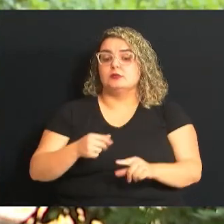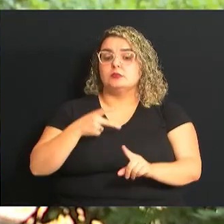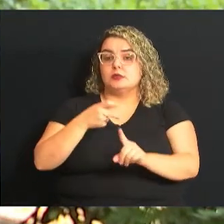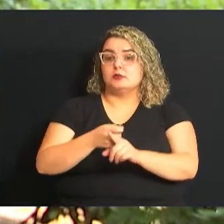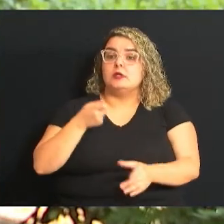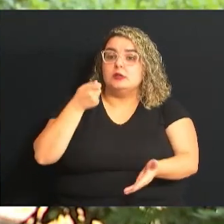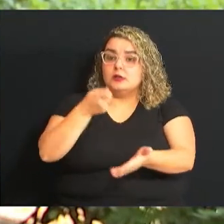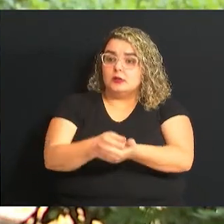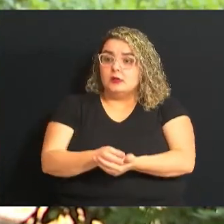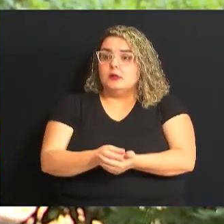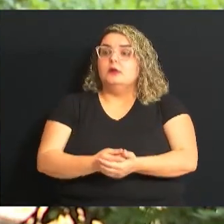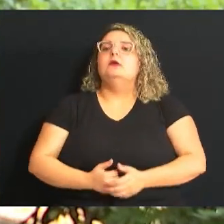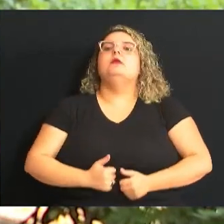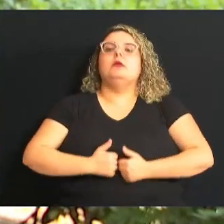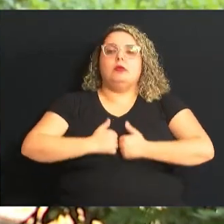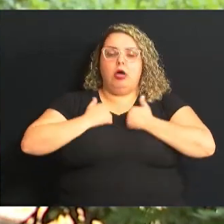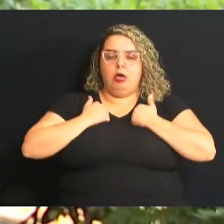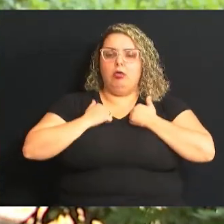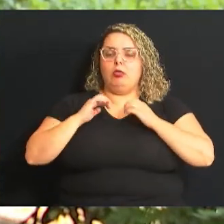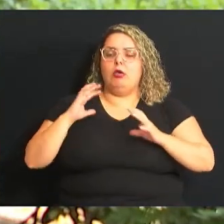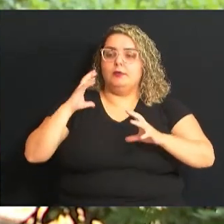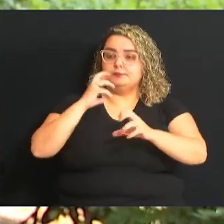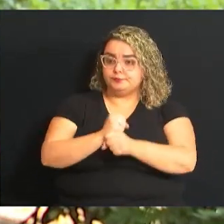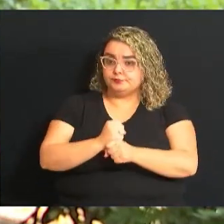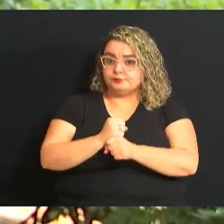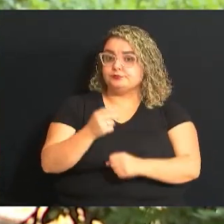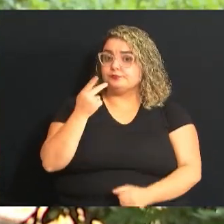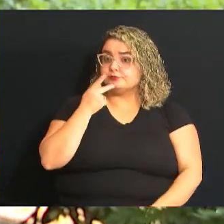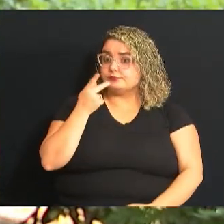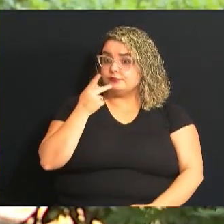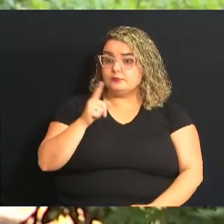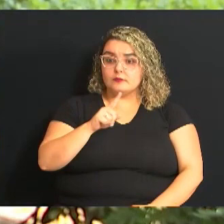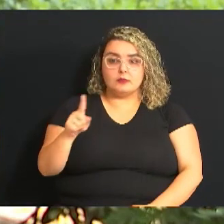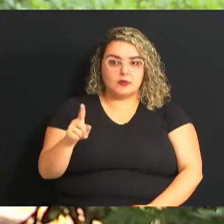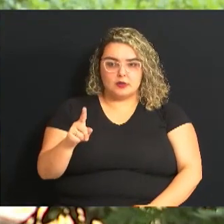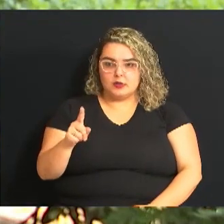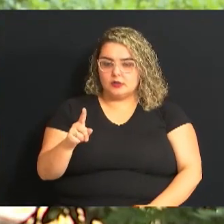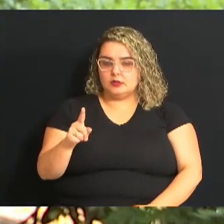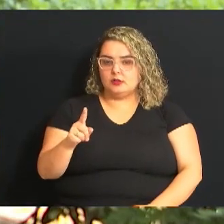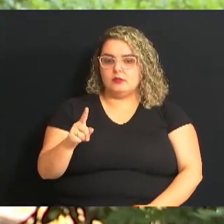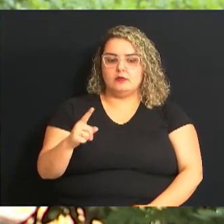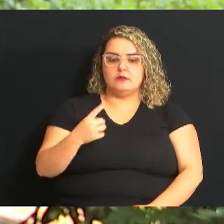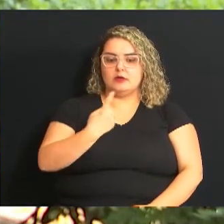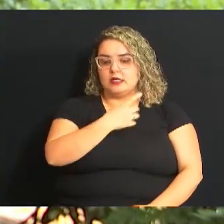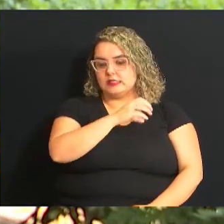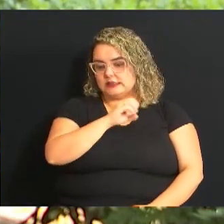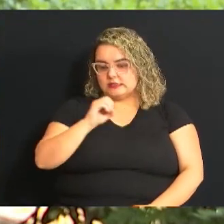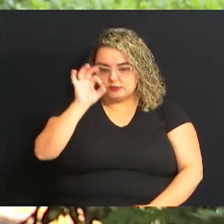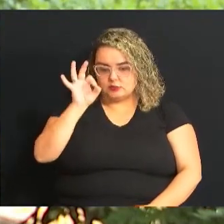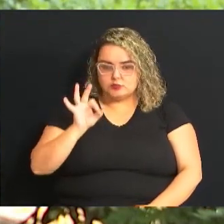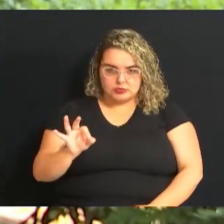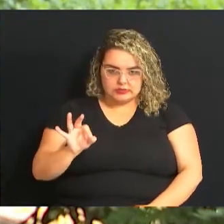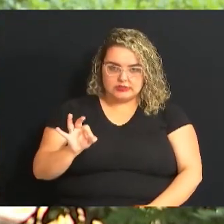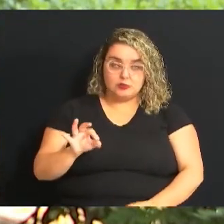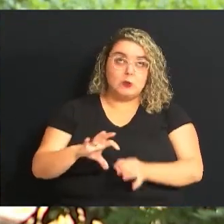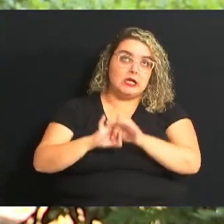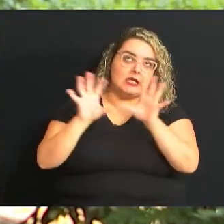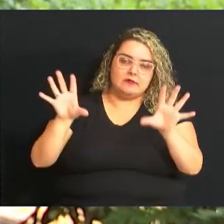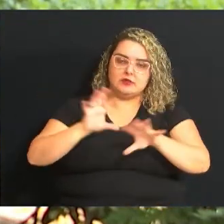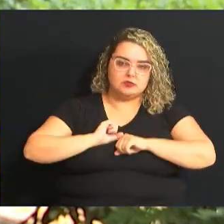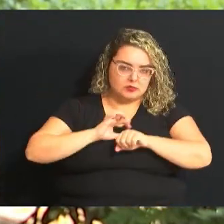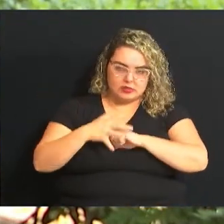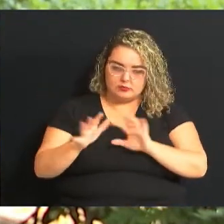uma imunidade mais completa. Como ela falou, não vai ficar 100% à prova da Covid, né? Mas acaba, se a pessoa